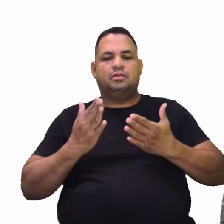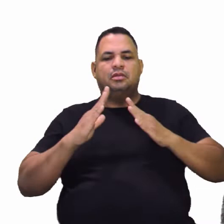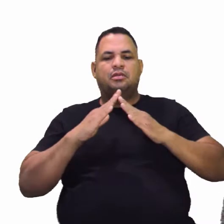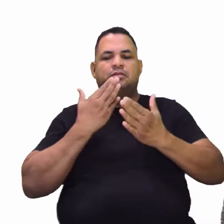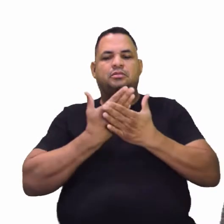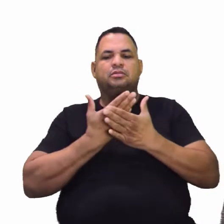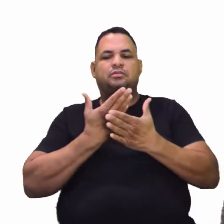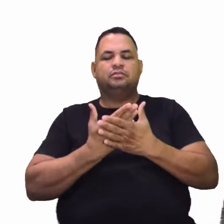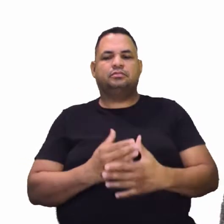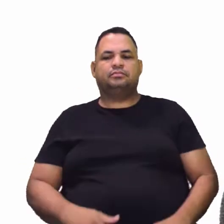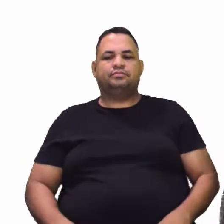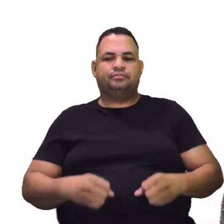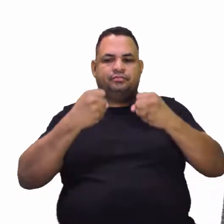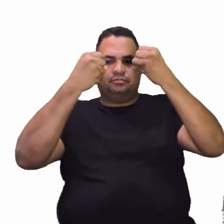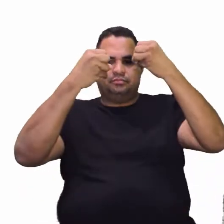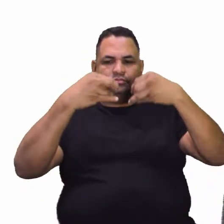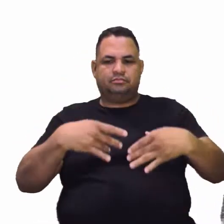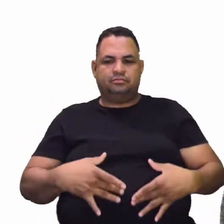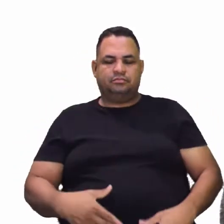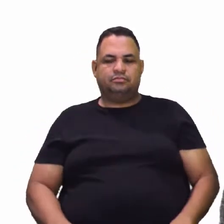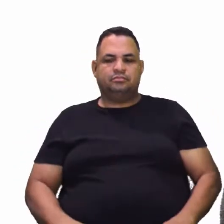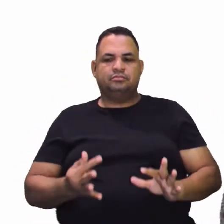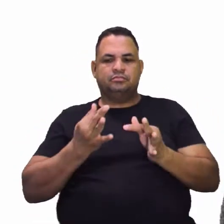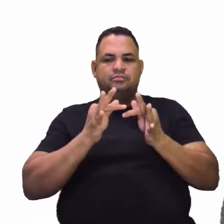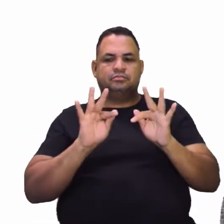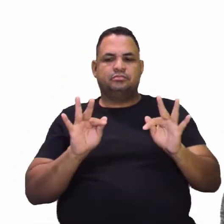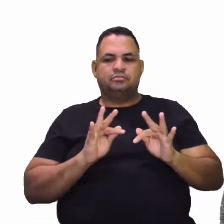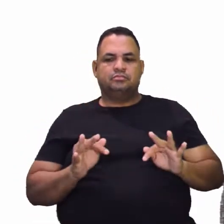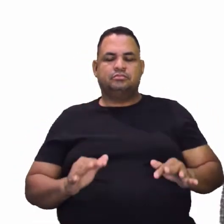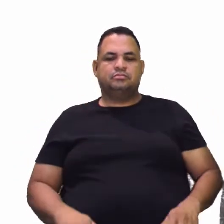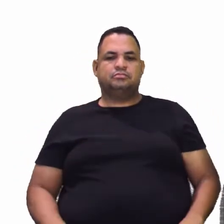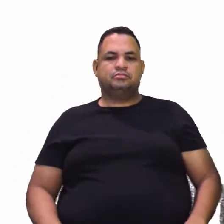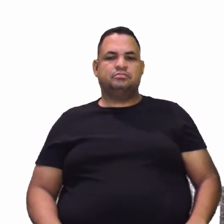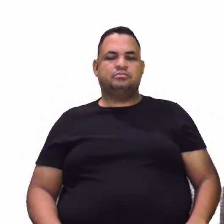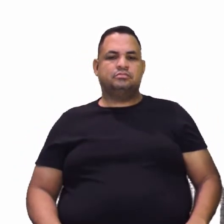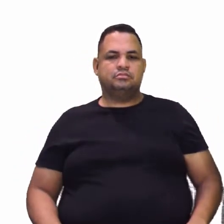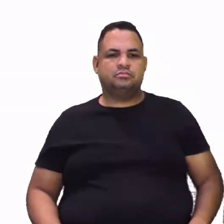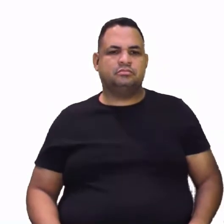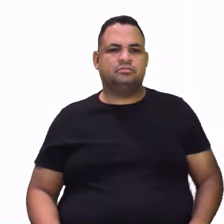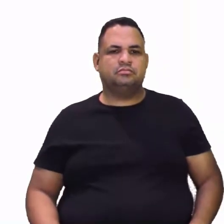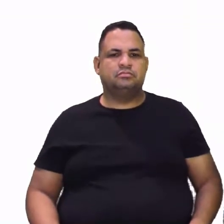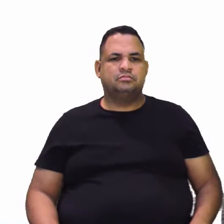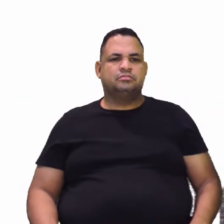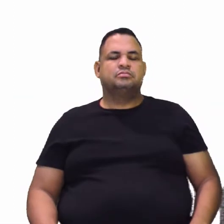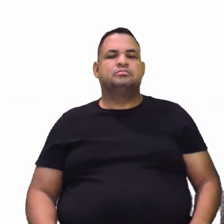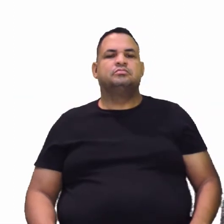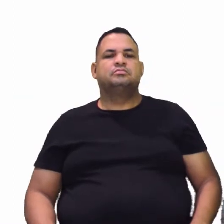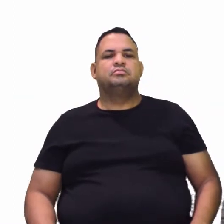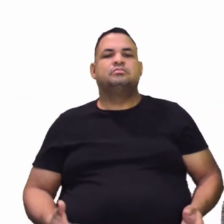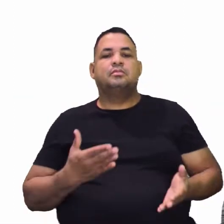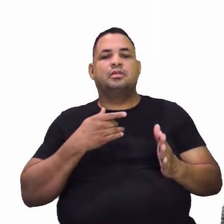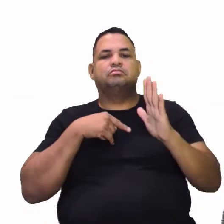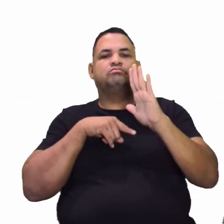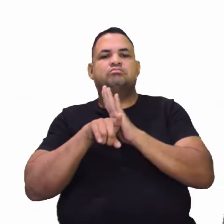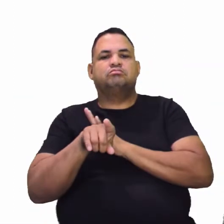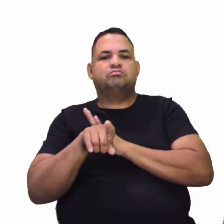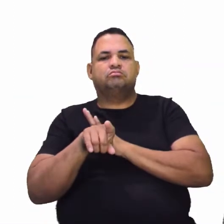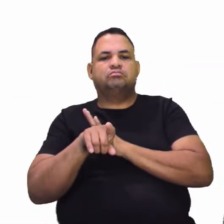Ficou explicadinho? Muito, muito simples. Então vamos para lá. Chegamos agora na nossa